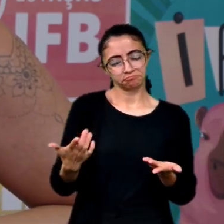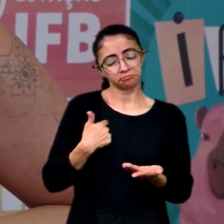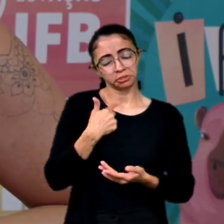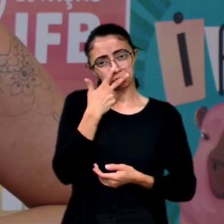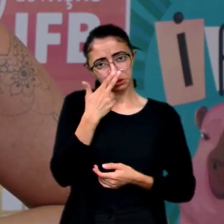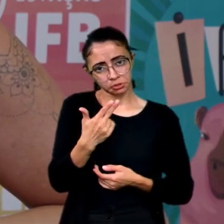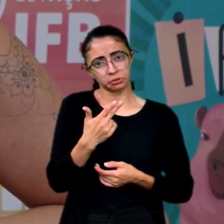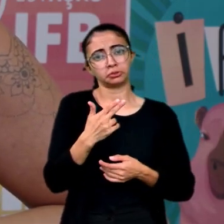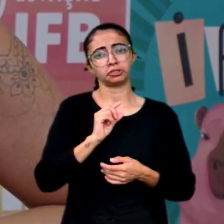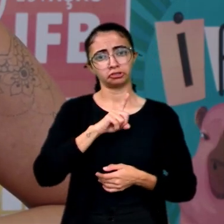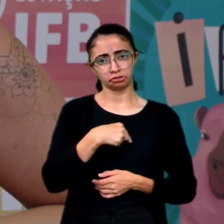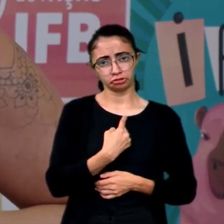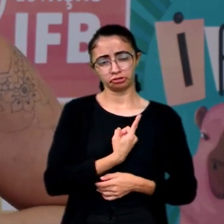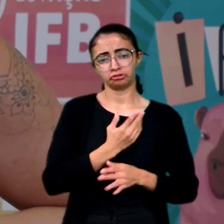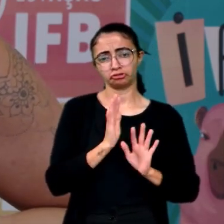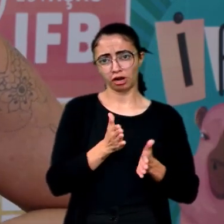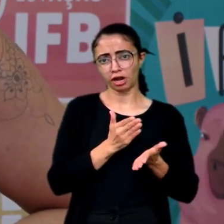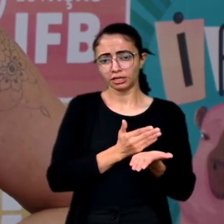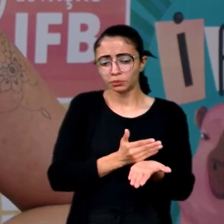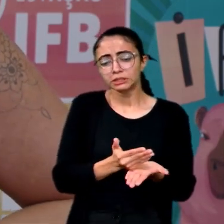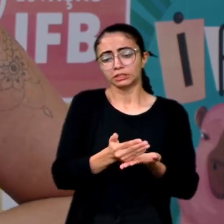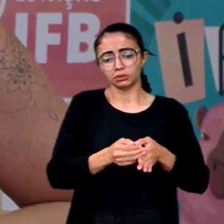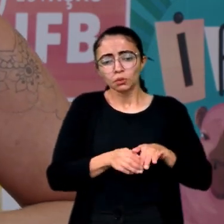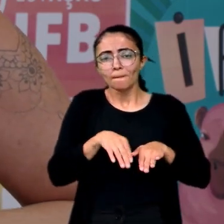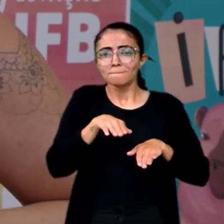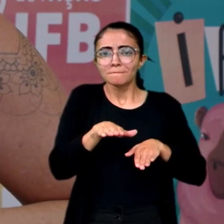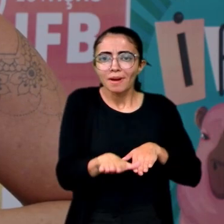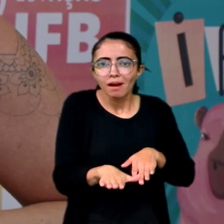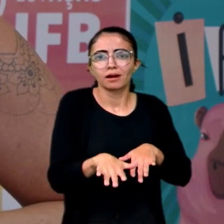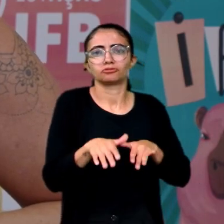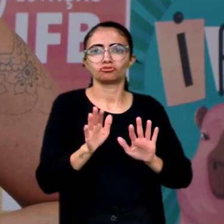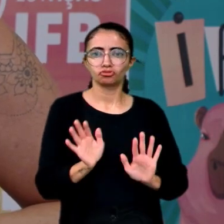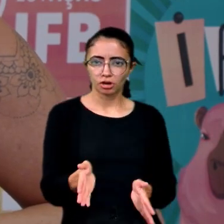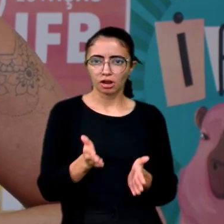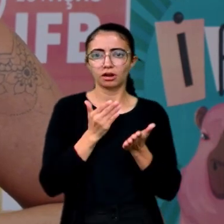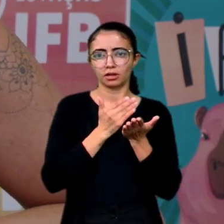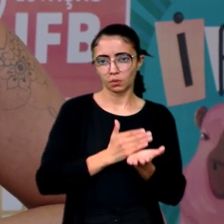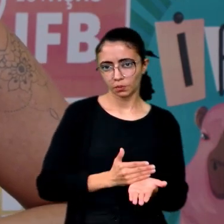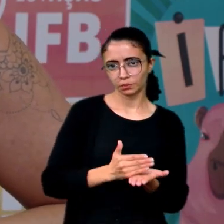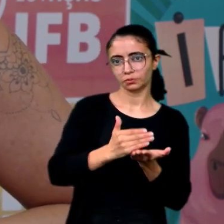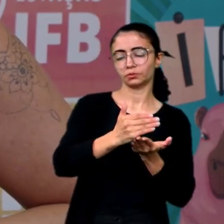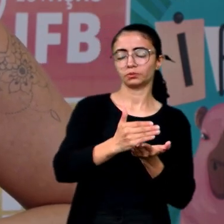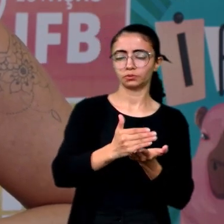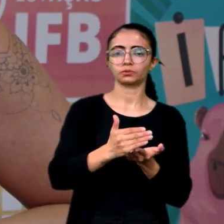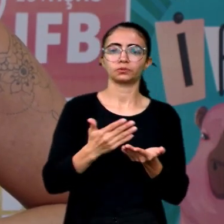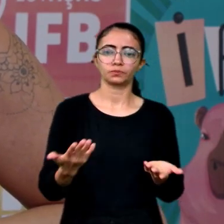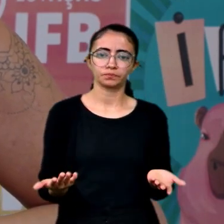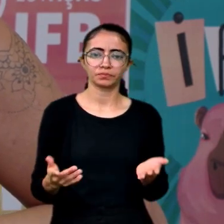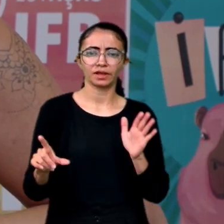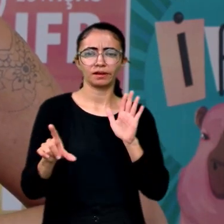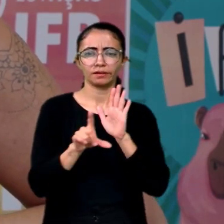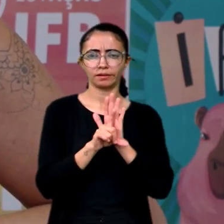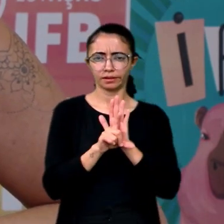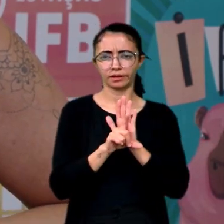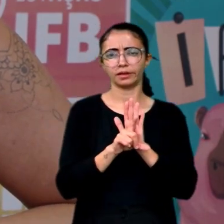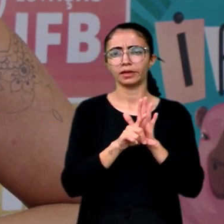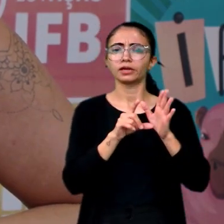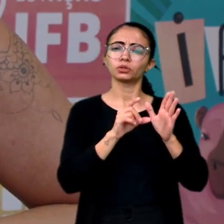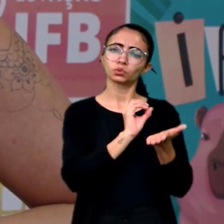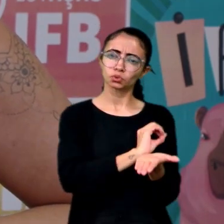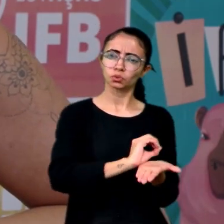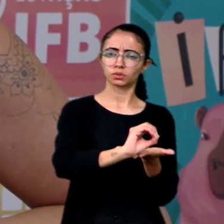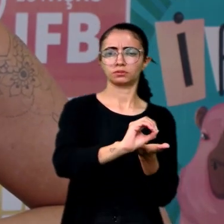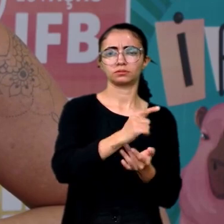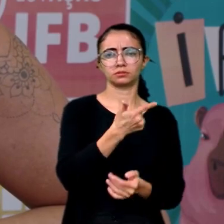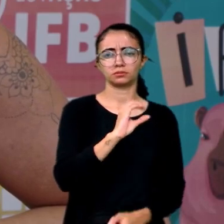leis, elas já têm tempo, elas já têm mais de... Deixa eu ver, a lei dos orgânicos foi de 2020, a 5.610,